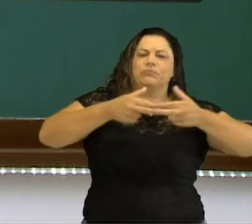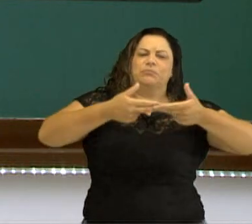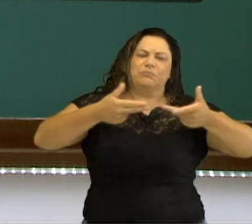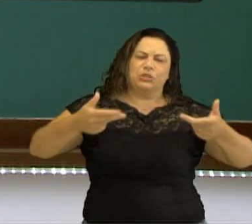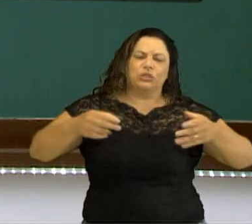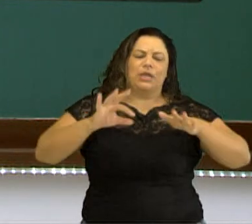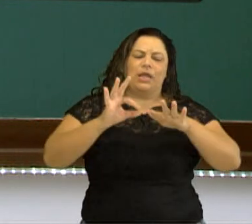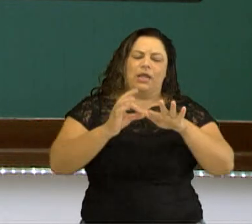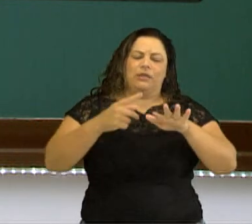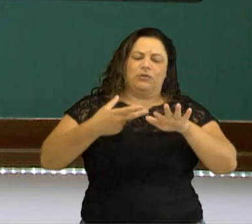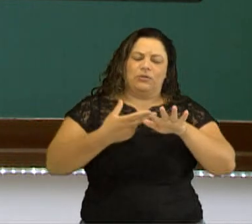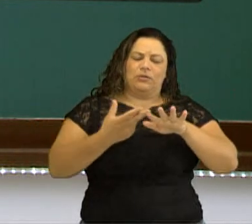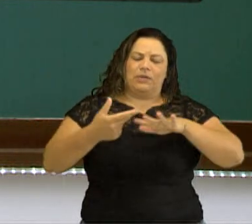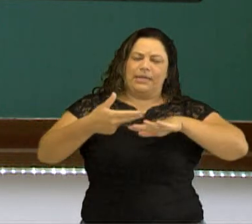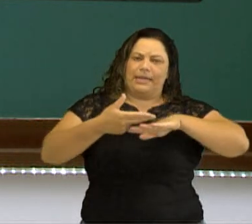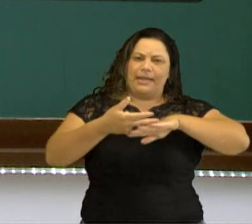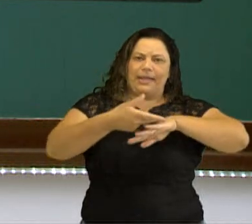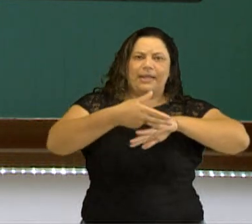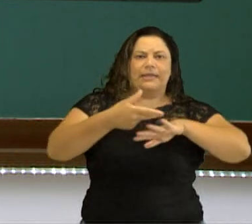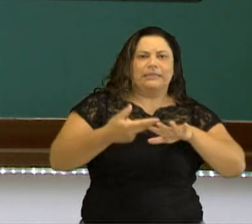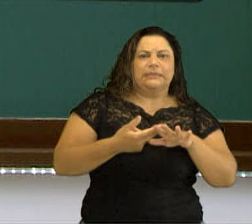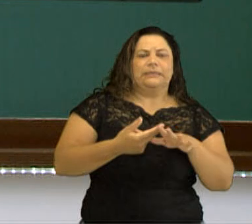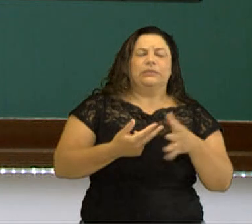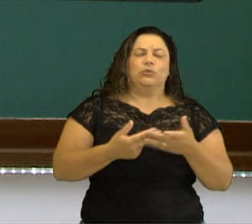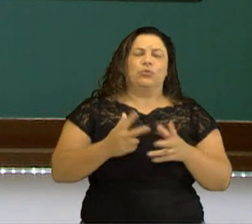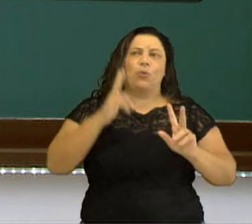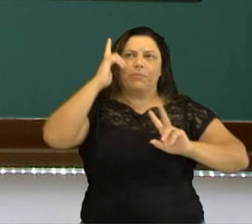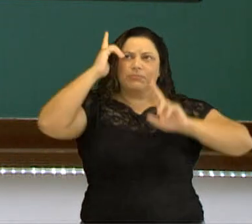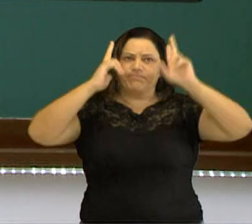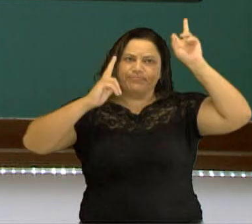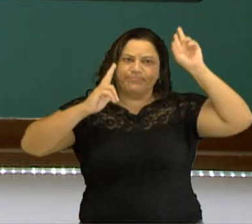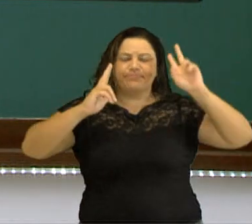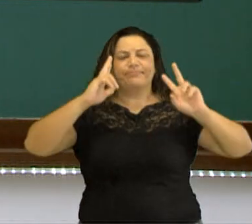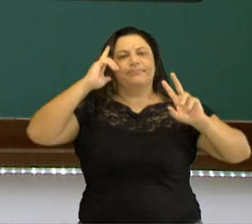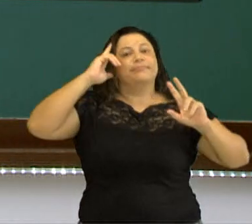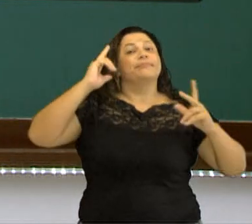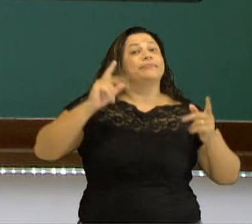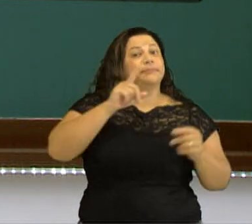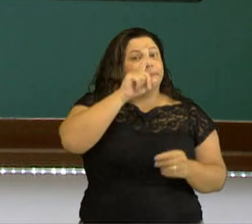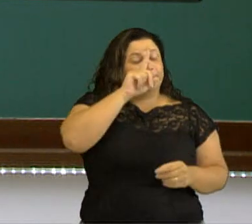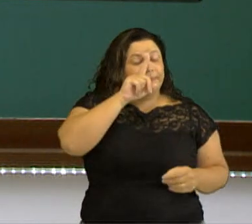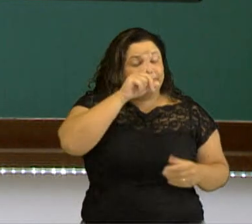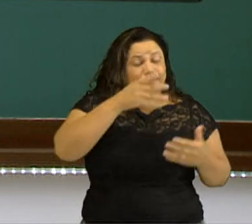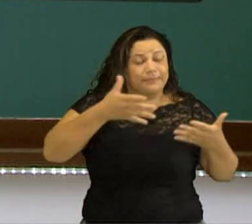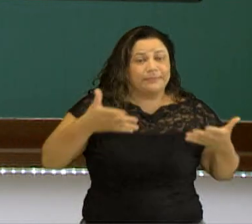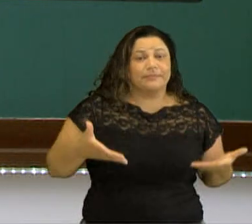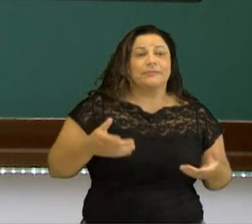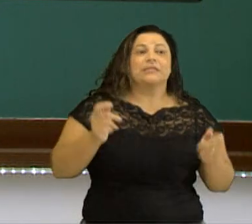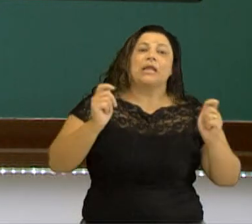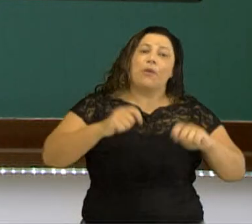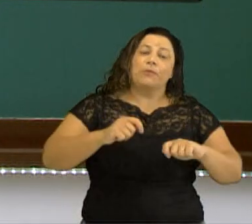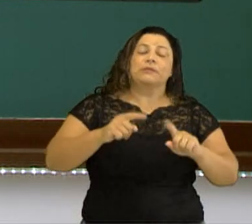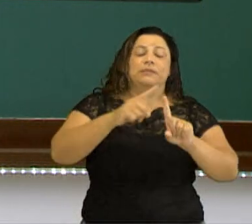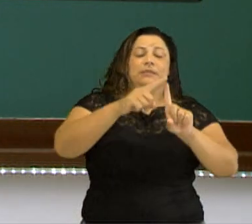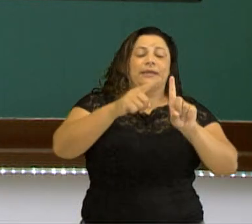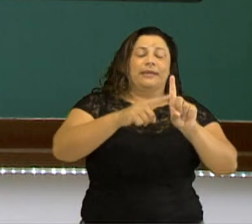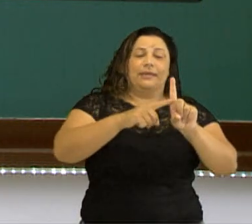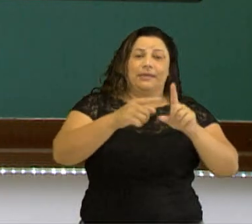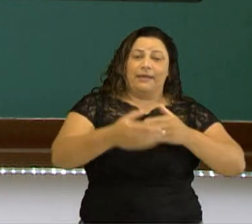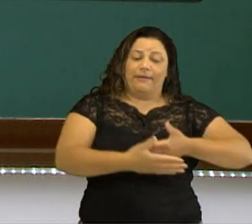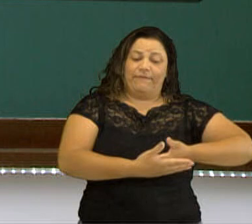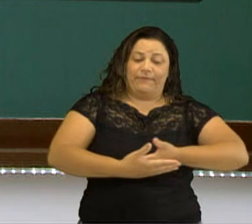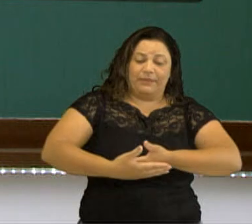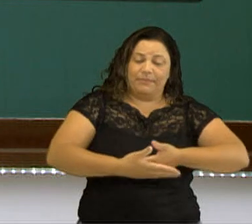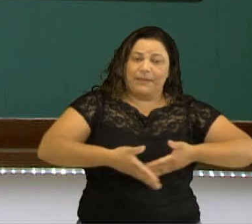alicatinho de unha ou até mesmo navalha quando você vai no salão cortar cabelo, e pode ser passada da mãe para o bebê ou até